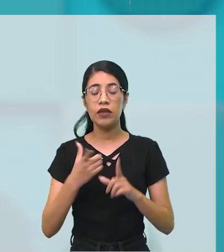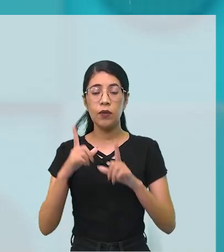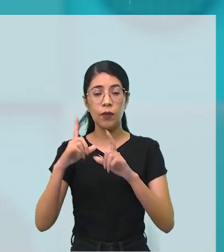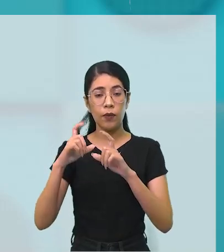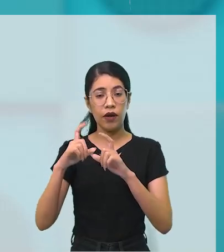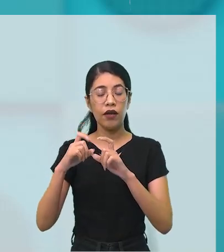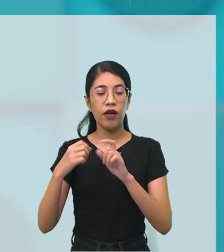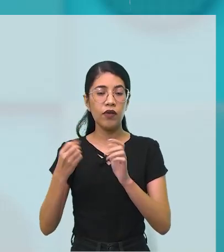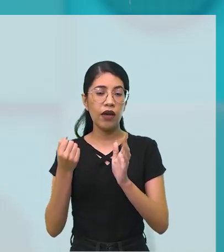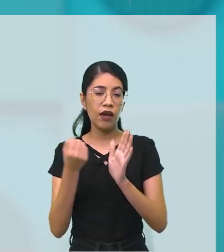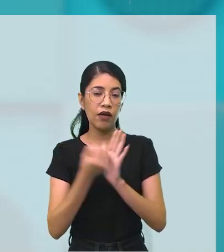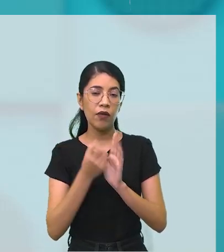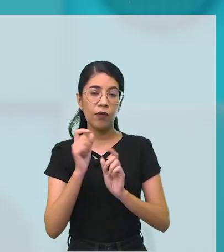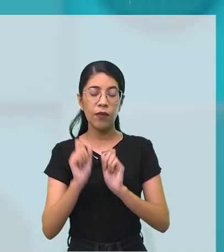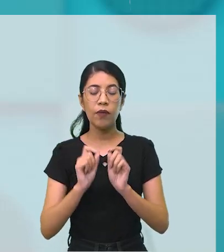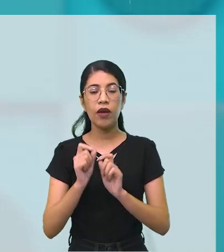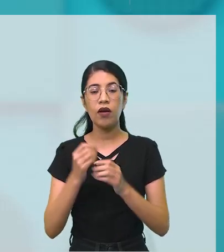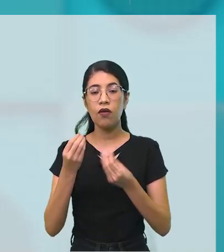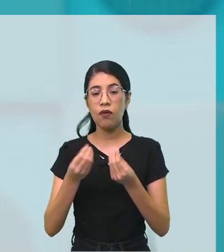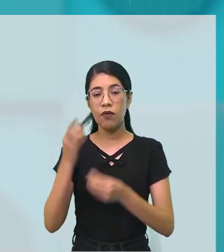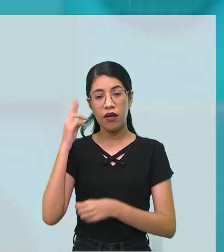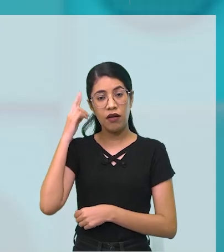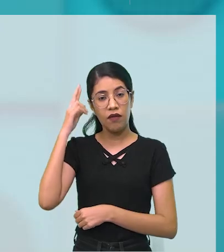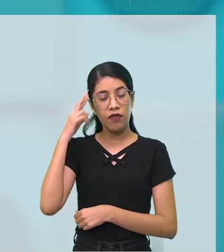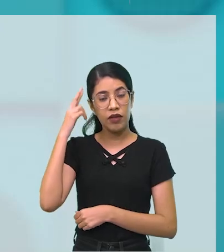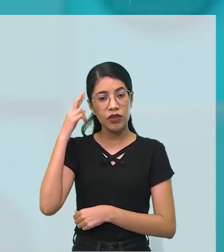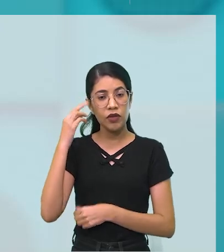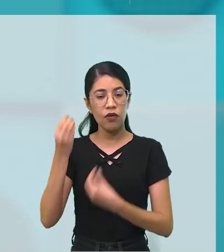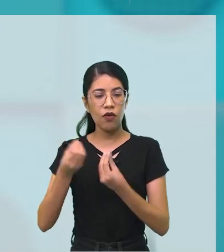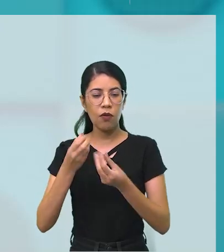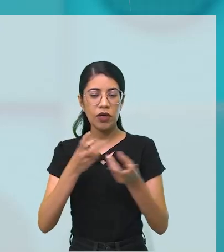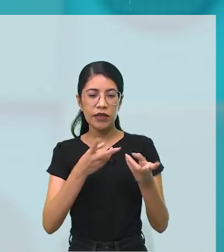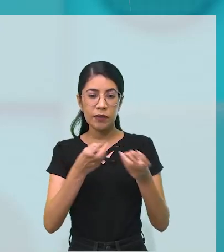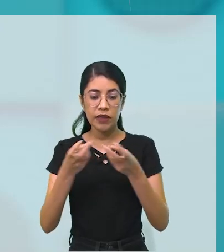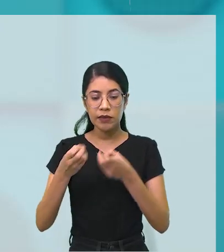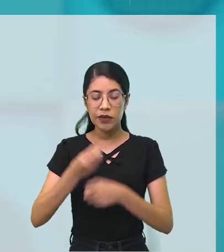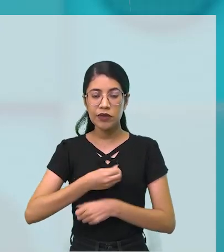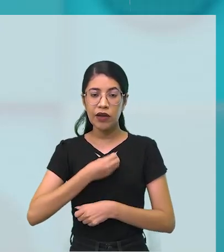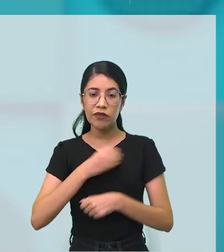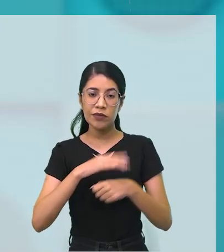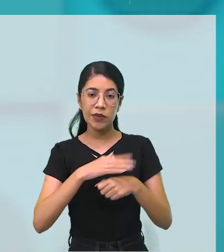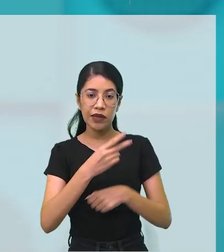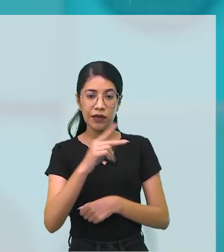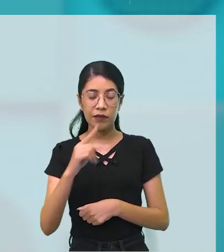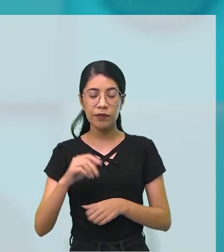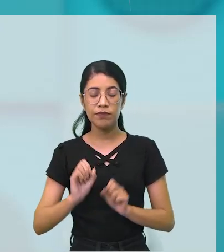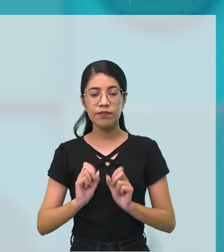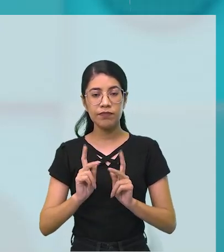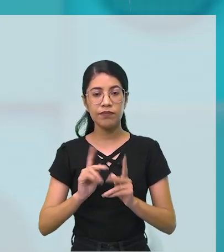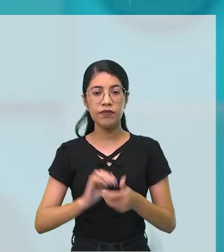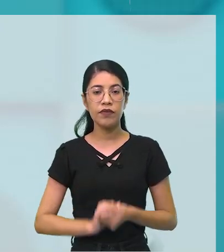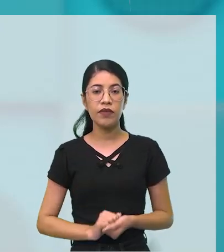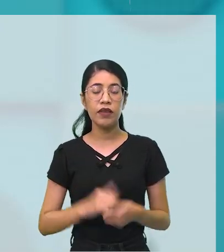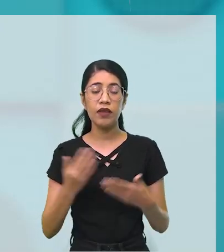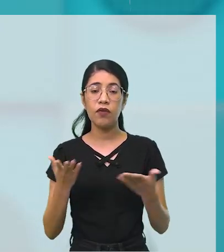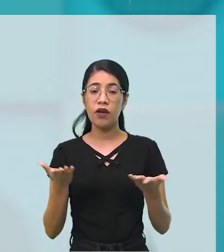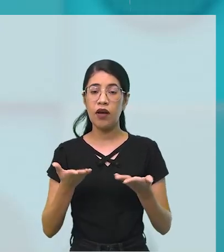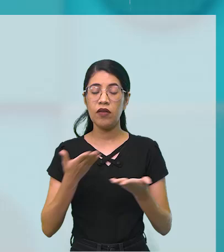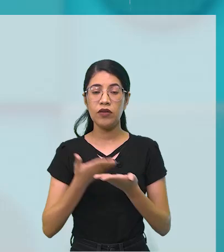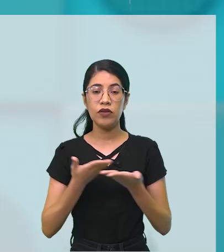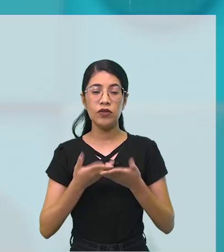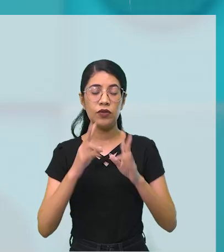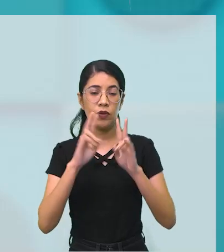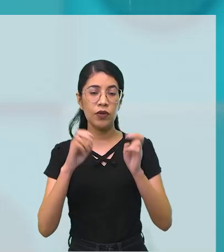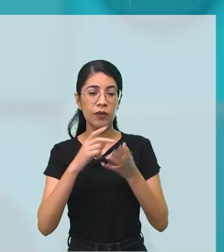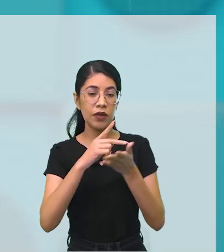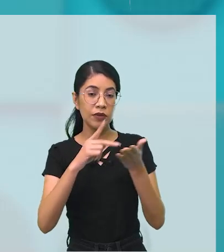representa muito isso, essa pegada aí, reflexão. Como a gente está enxergando a nossa vida, certo? Muito bem, gente, essa foi a nossa aula